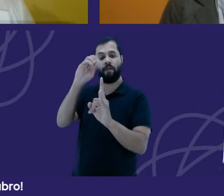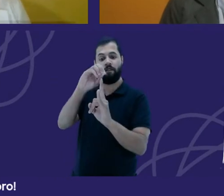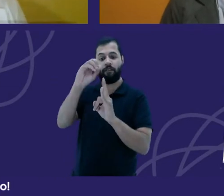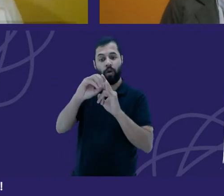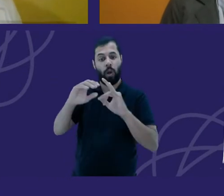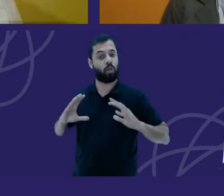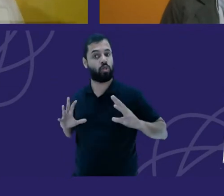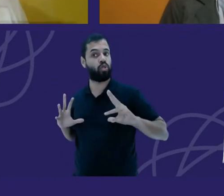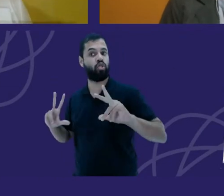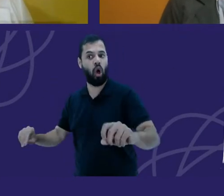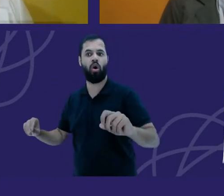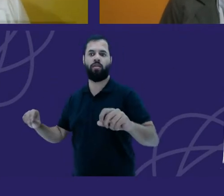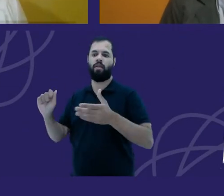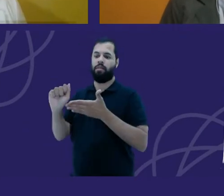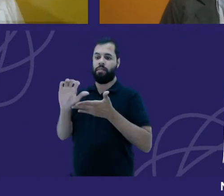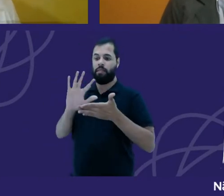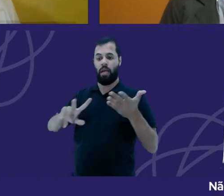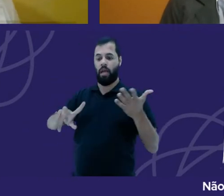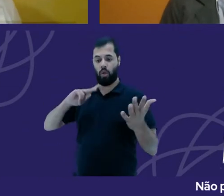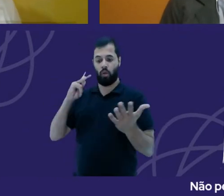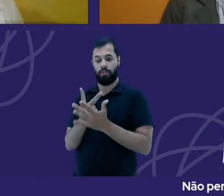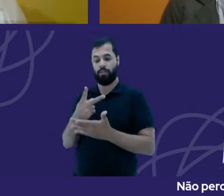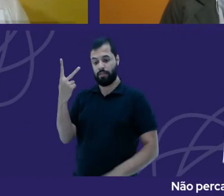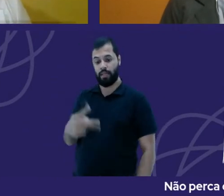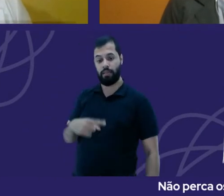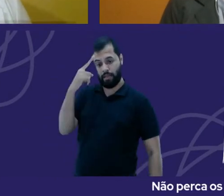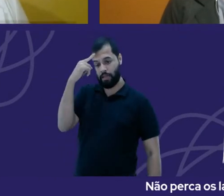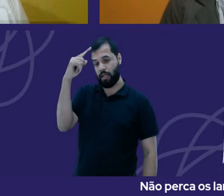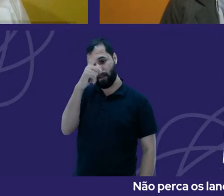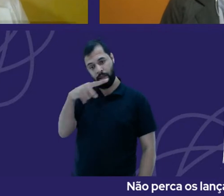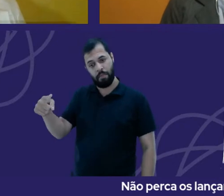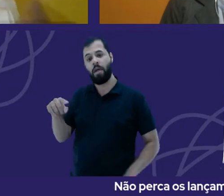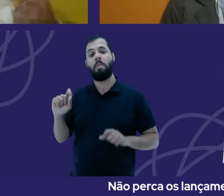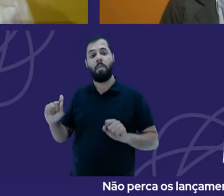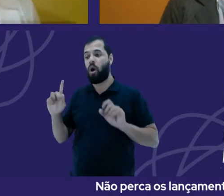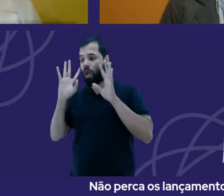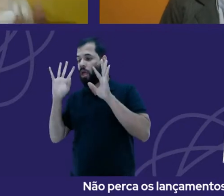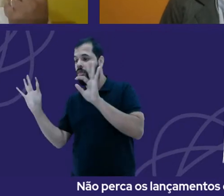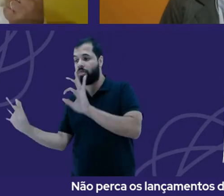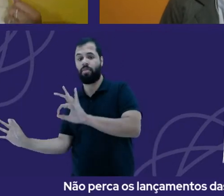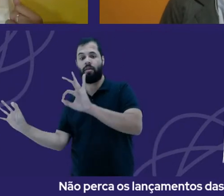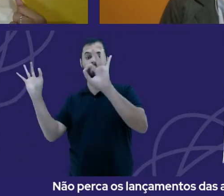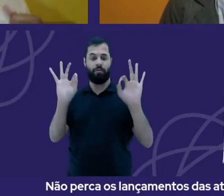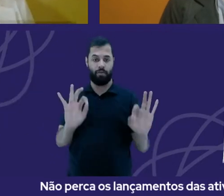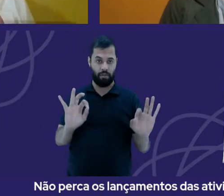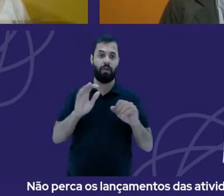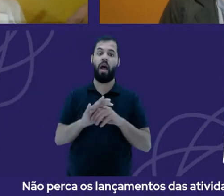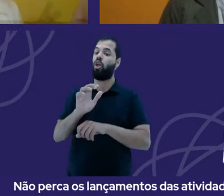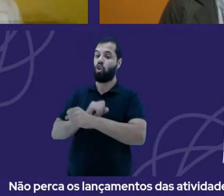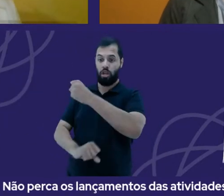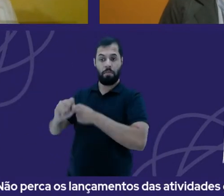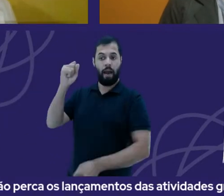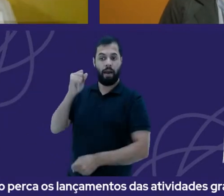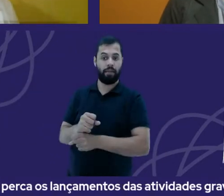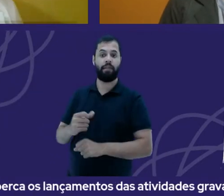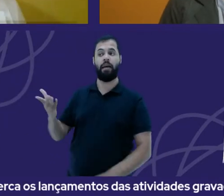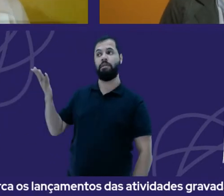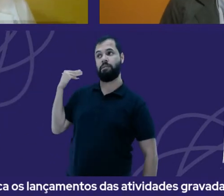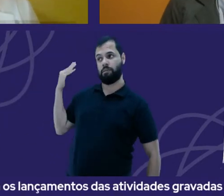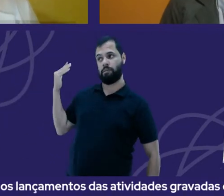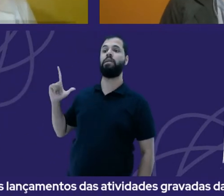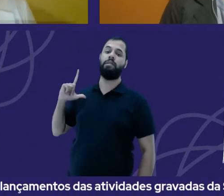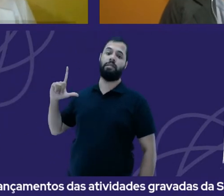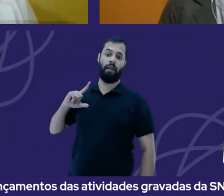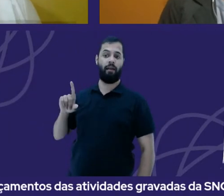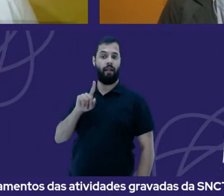vivo aconteceram nessa semana, por exemplo, podem ser assistidas. Até mesmo as do ano passado. A playlist está lá disponível no